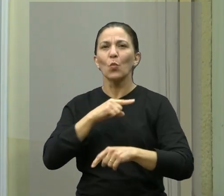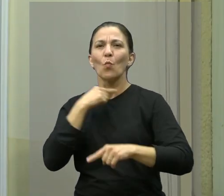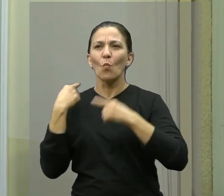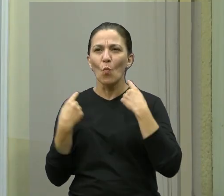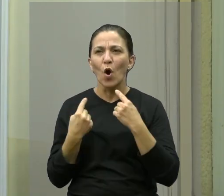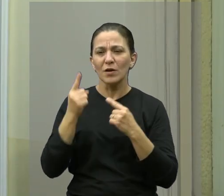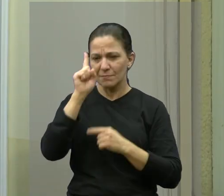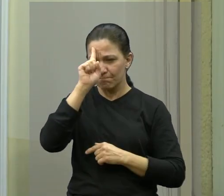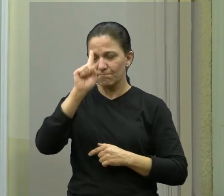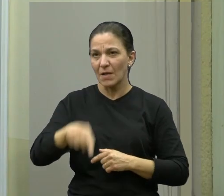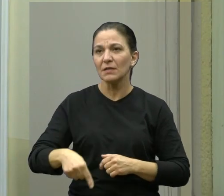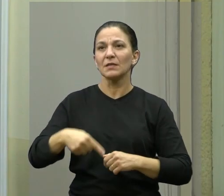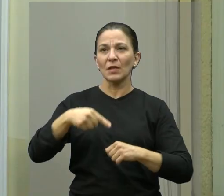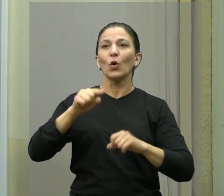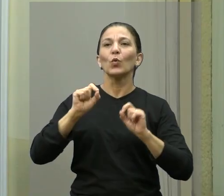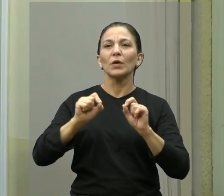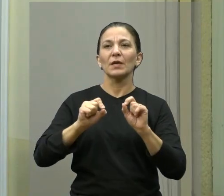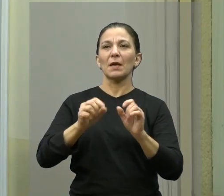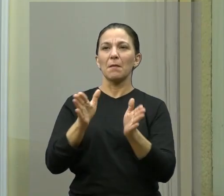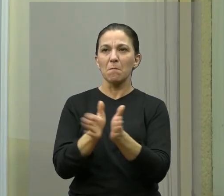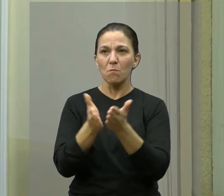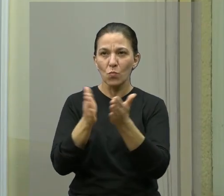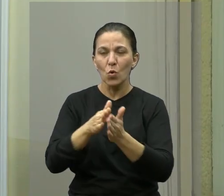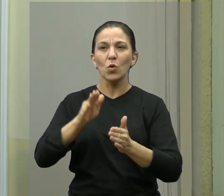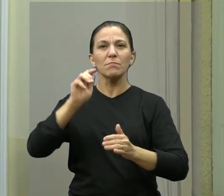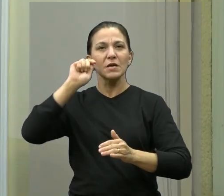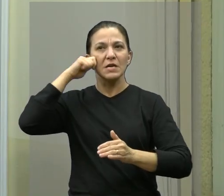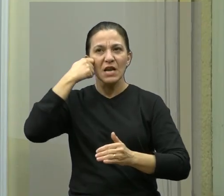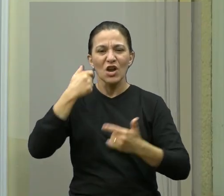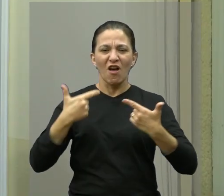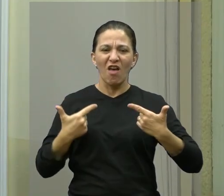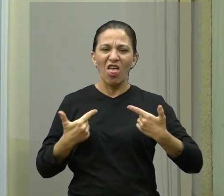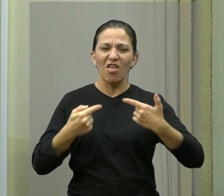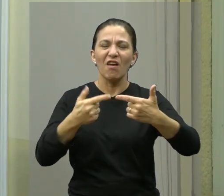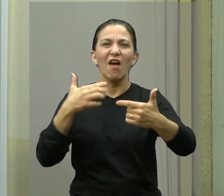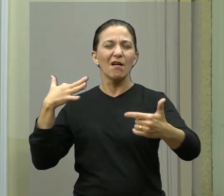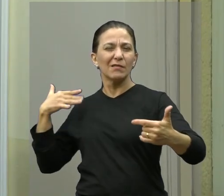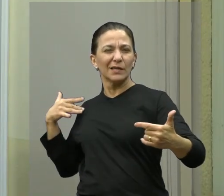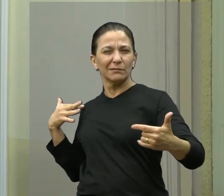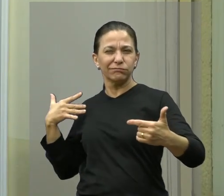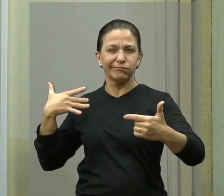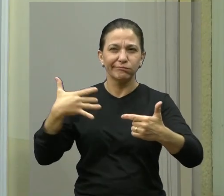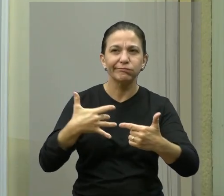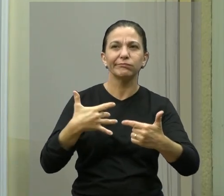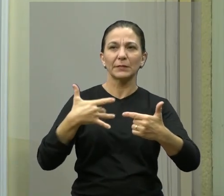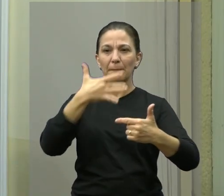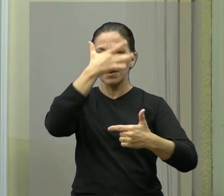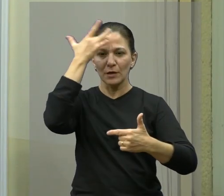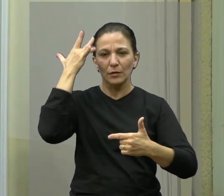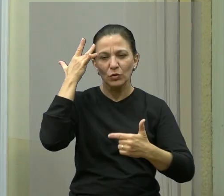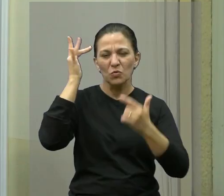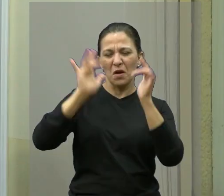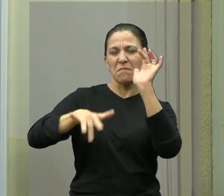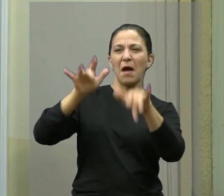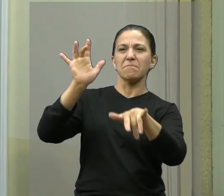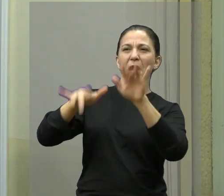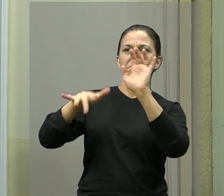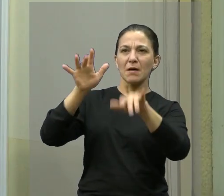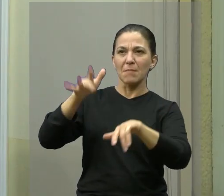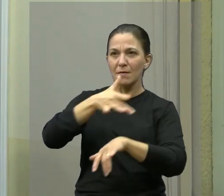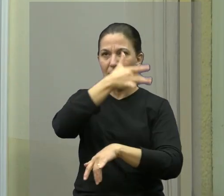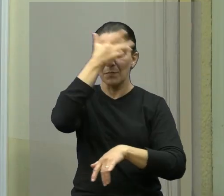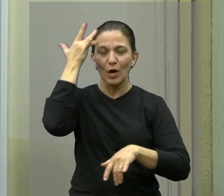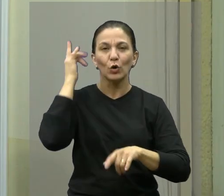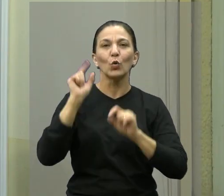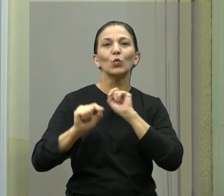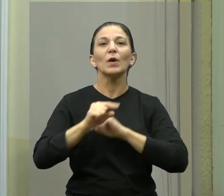para pobres e negros. Há uma guerra em curso, há tempos. Uma guerra contra os tidos descartáveis. Pessoa